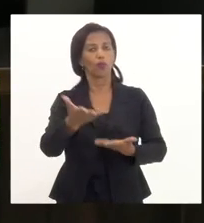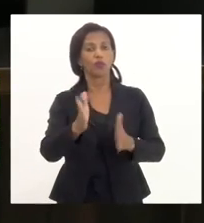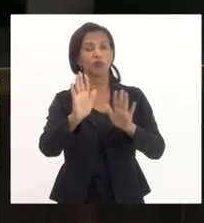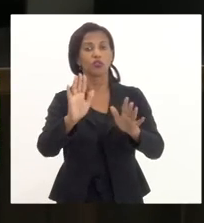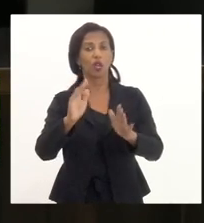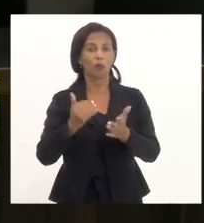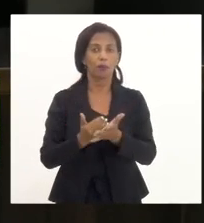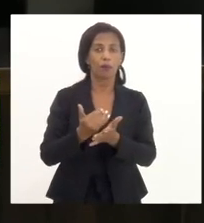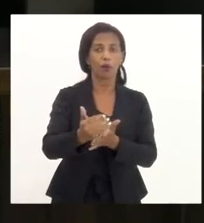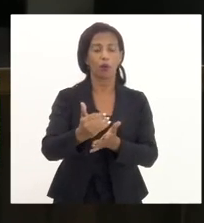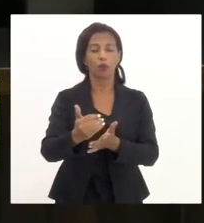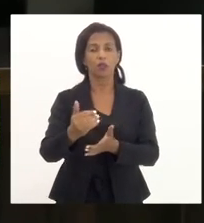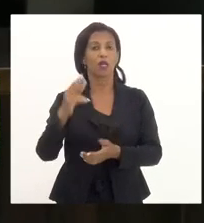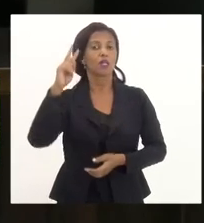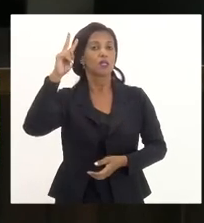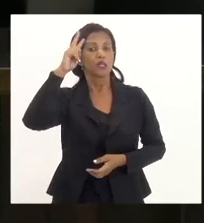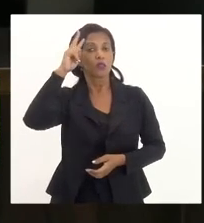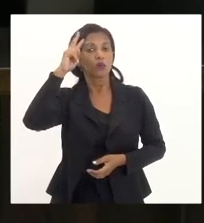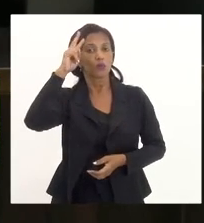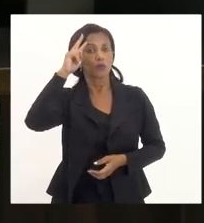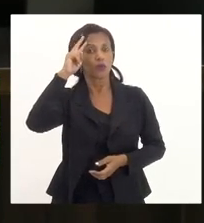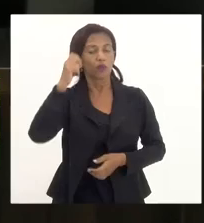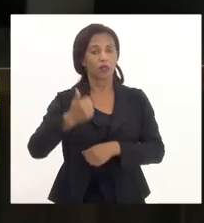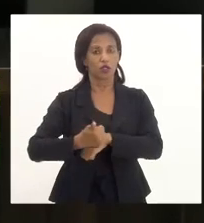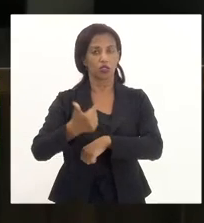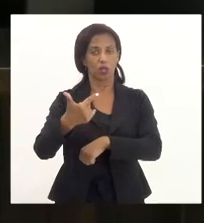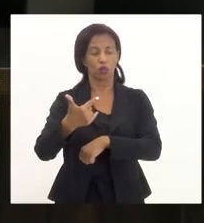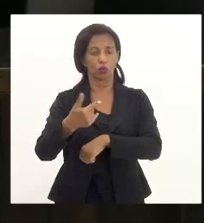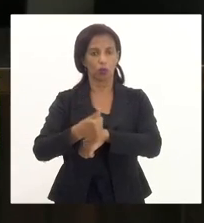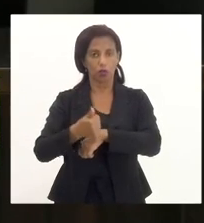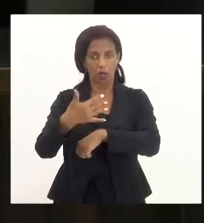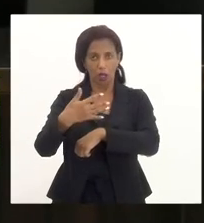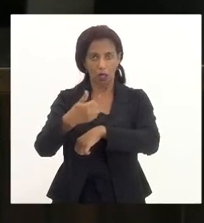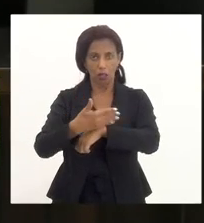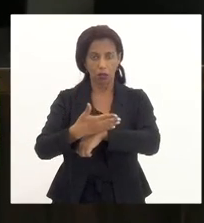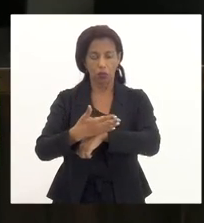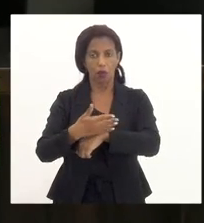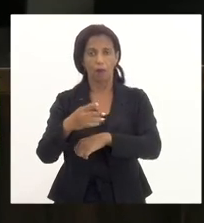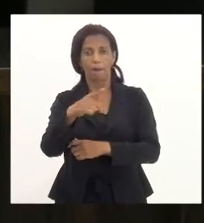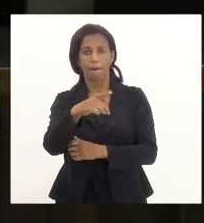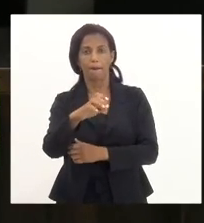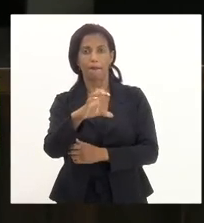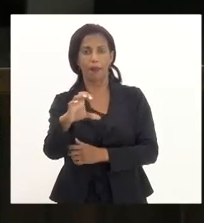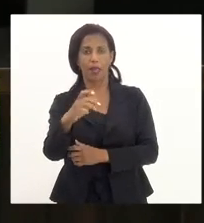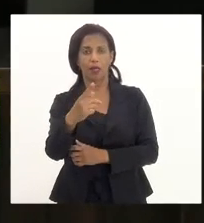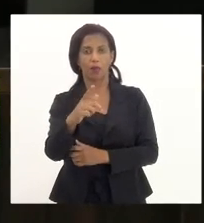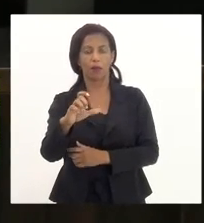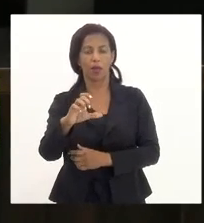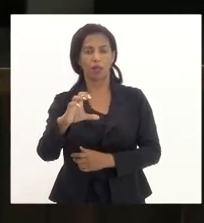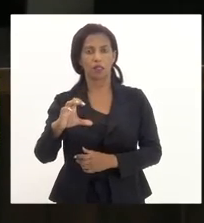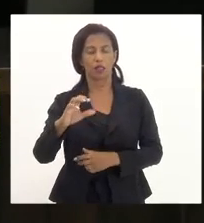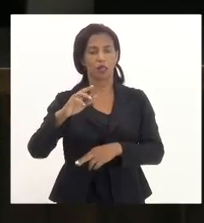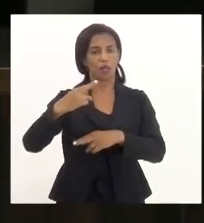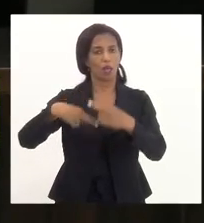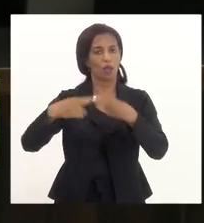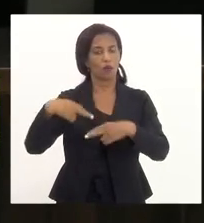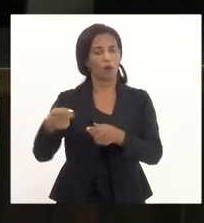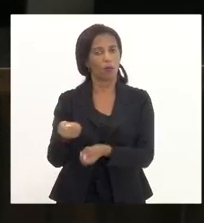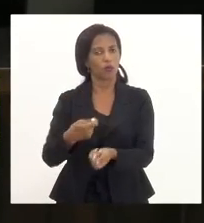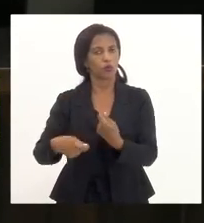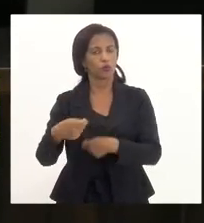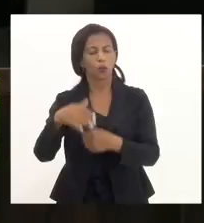já para outra segunda-feira às 14horas sobre a PEC e o PLC da reforma